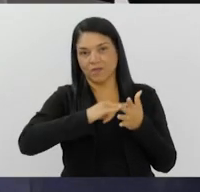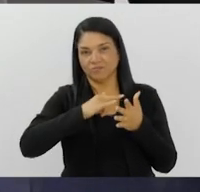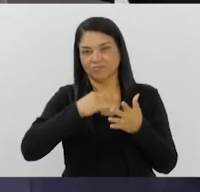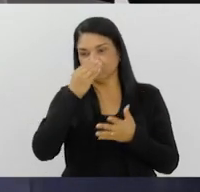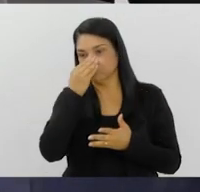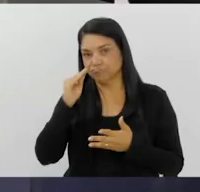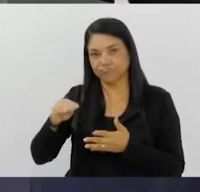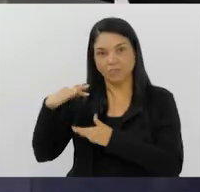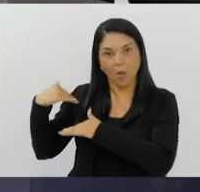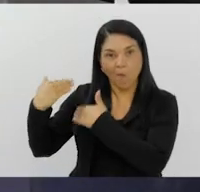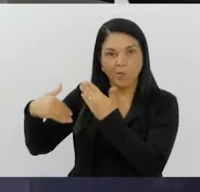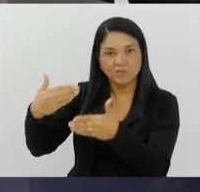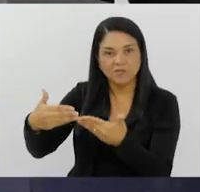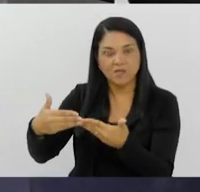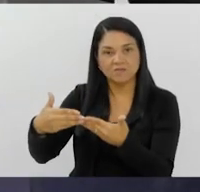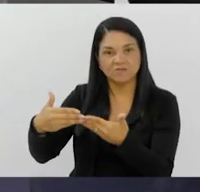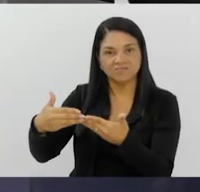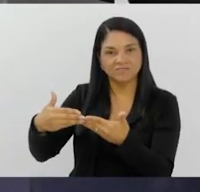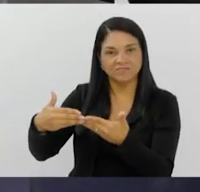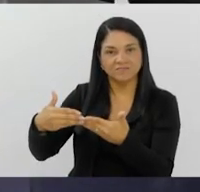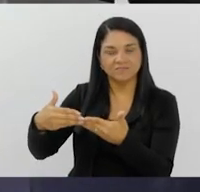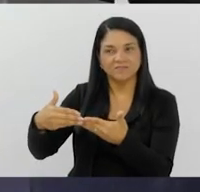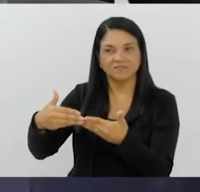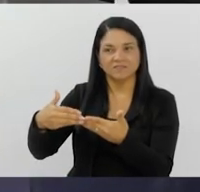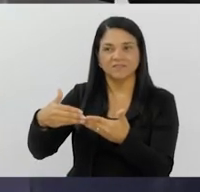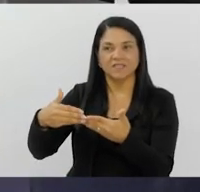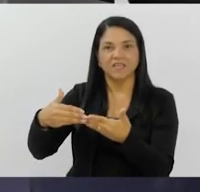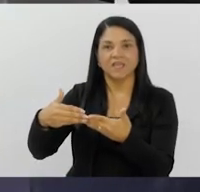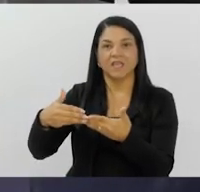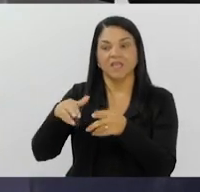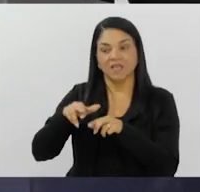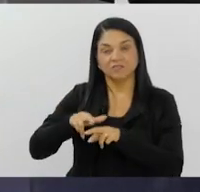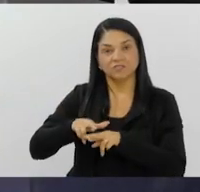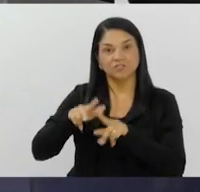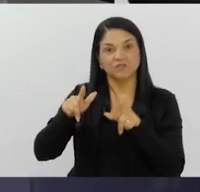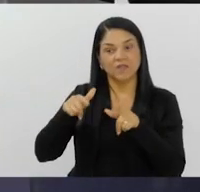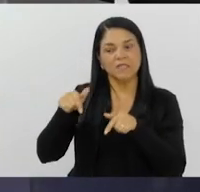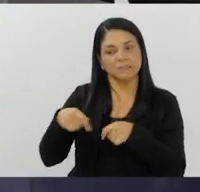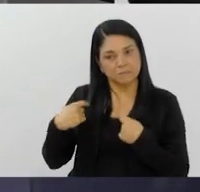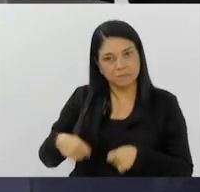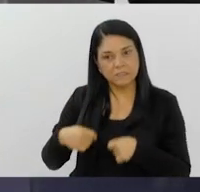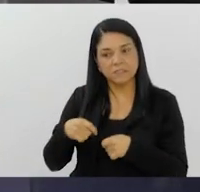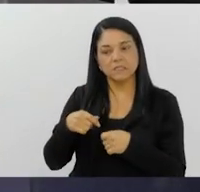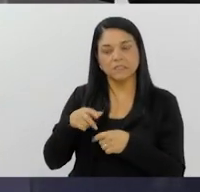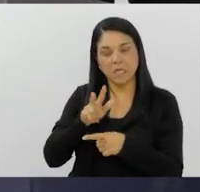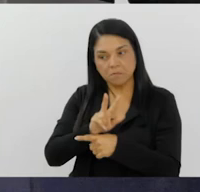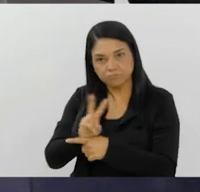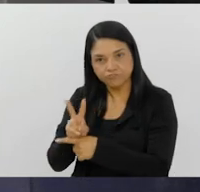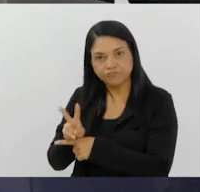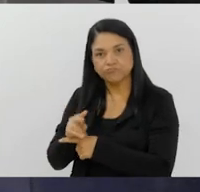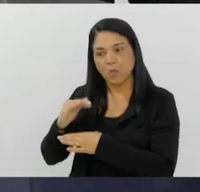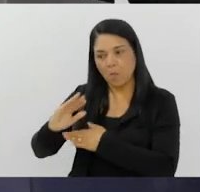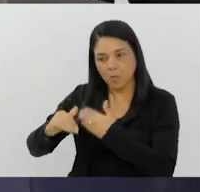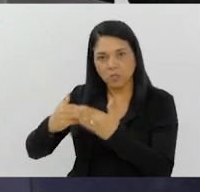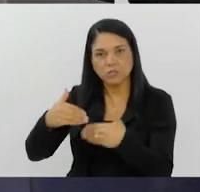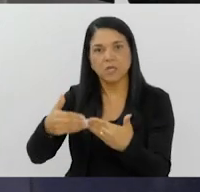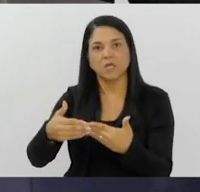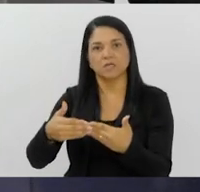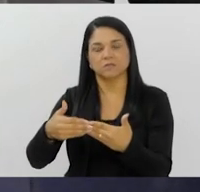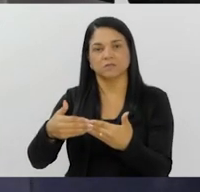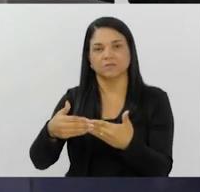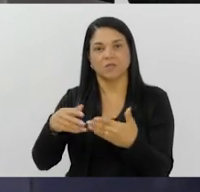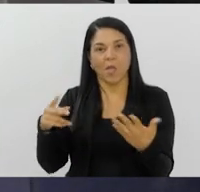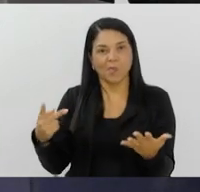iterativo ele não é uma Acontece uma vez ele sempre deve ser monitorado de modo que havendo a a a